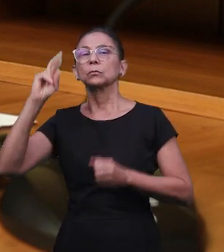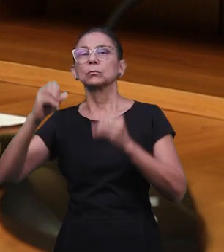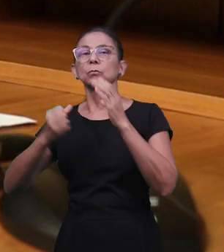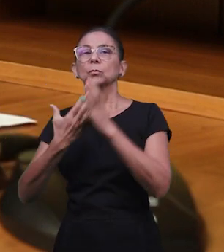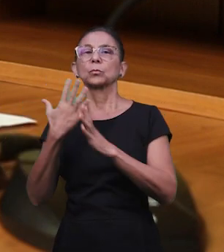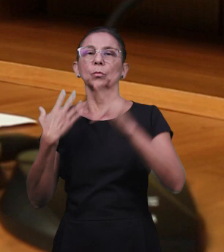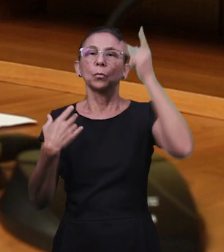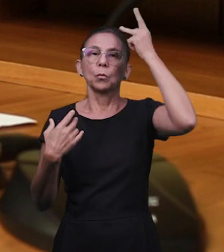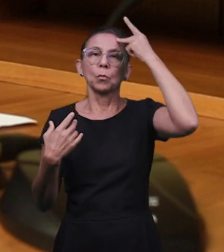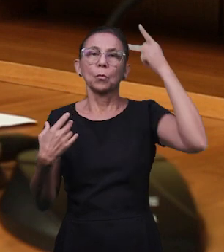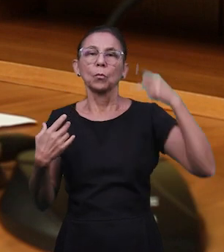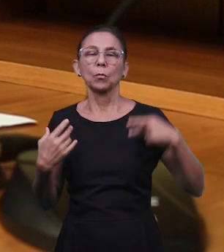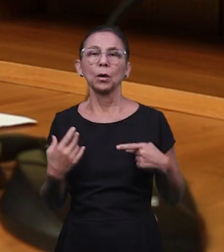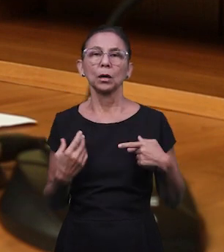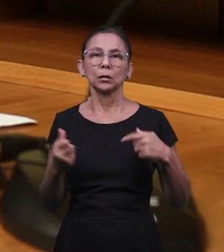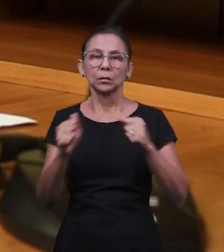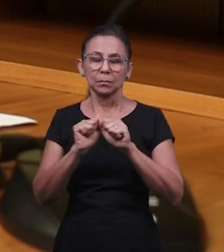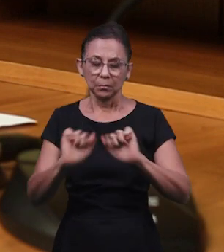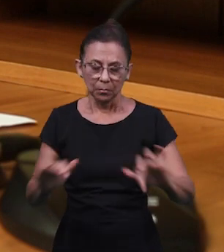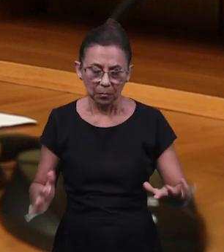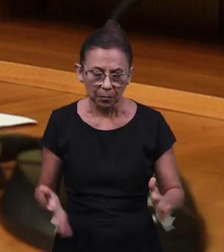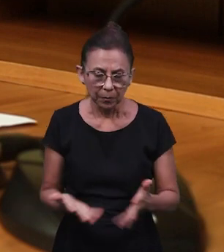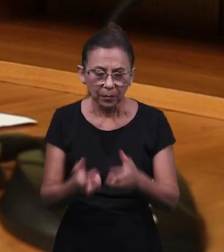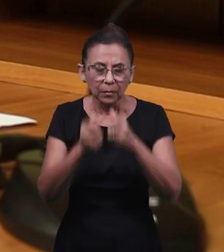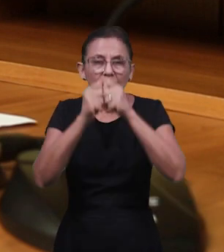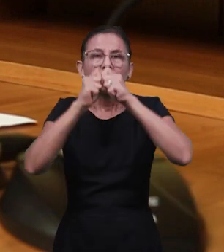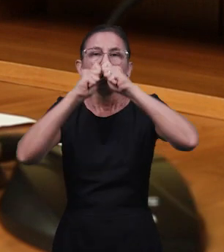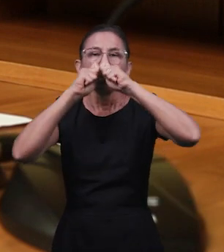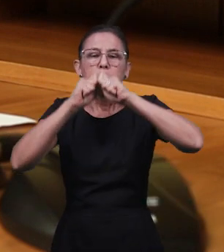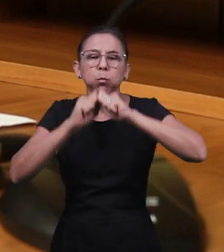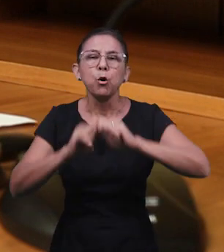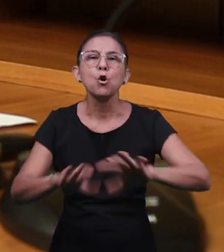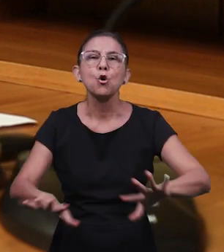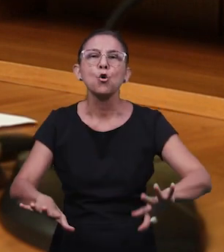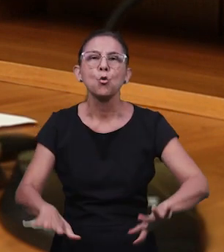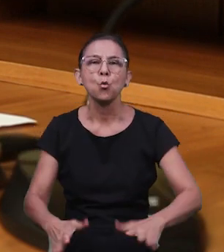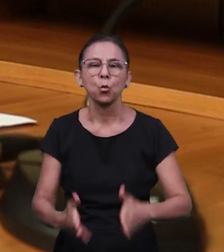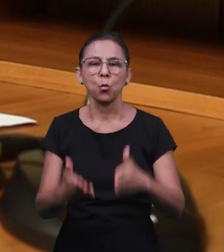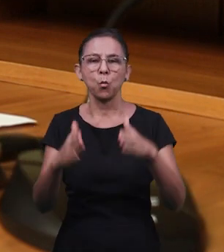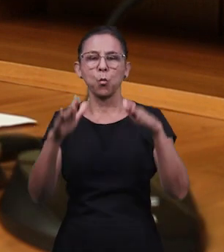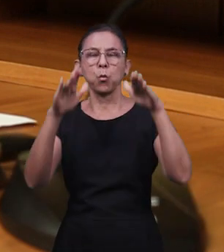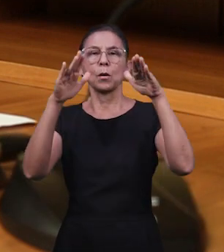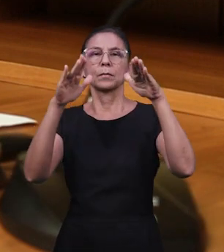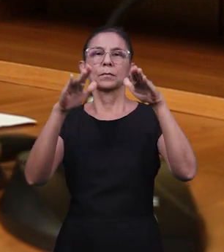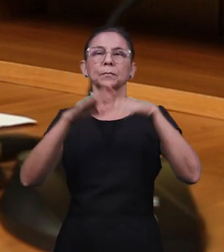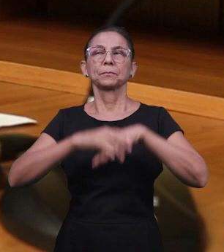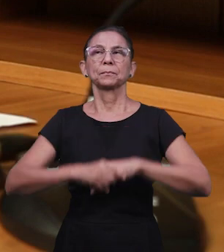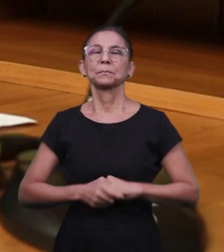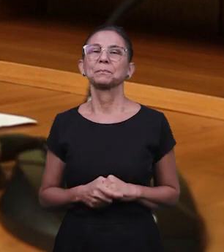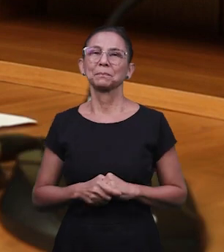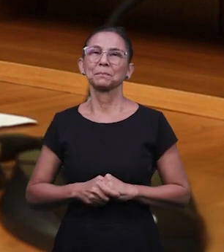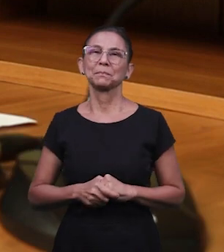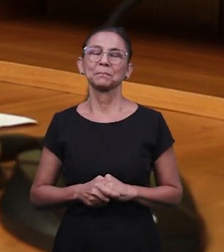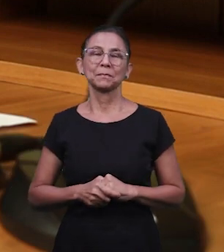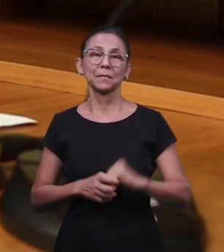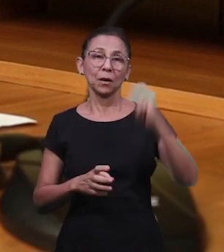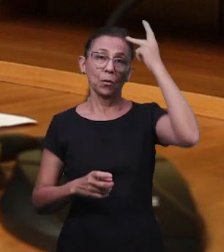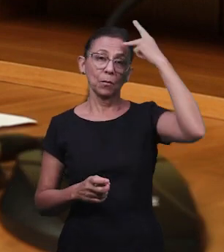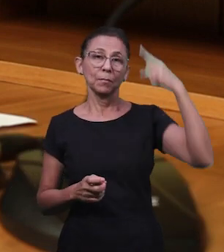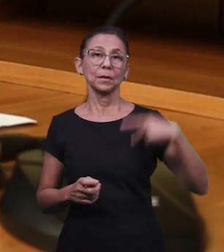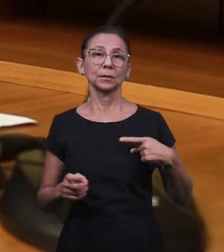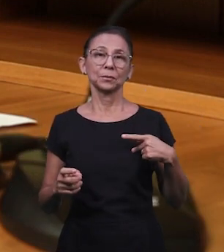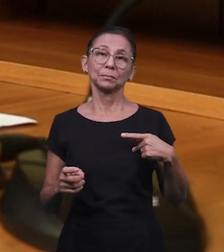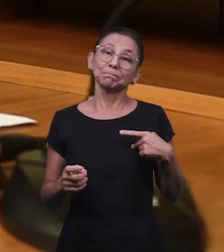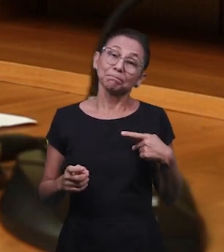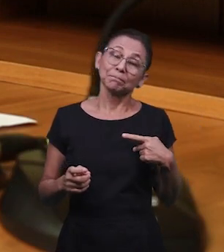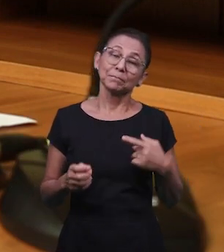porção eterna para o homem, que é a alma. Agora, saber se essa alma, um dia, vai se encontrar de novo com o seu Salvador,